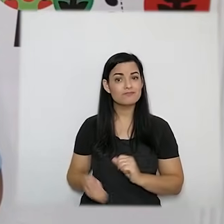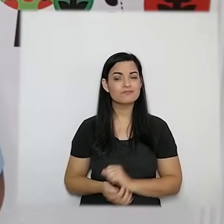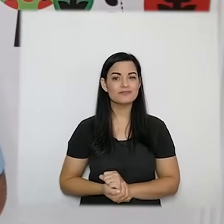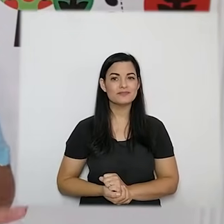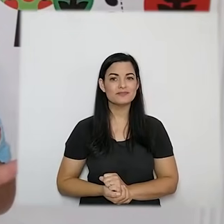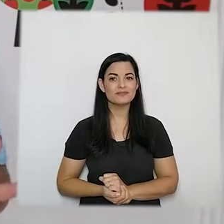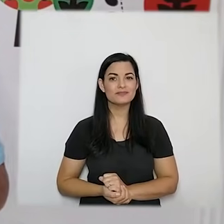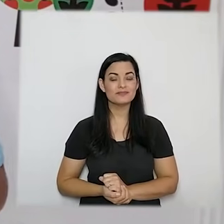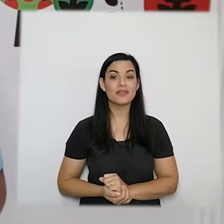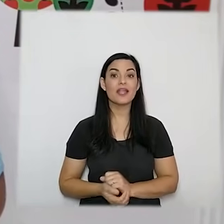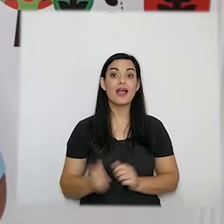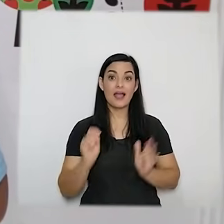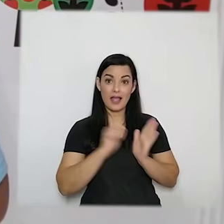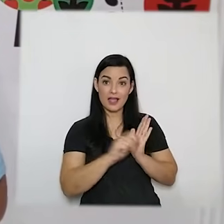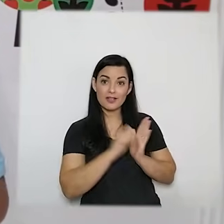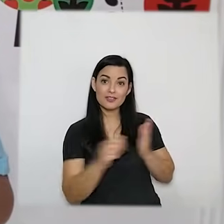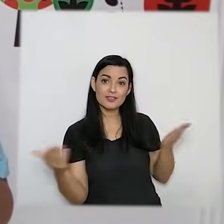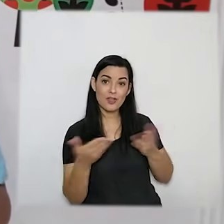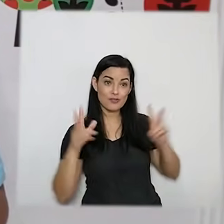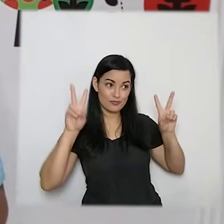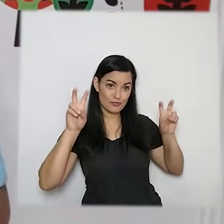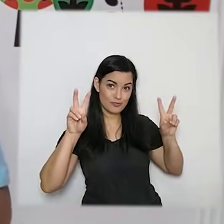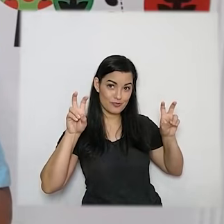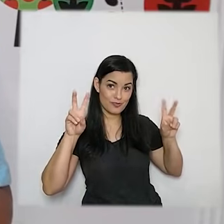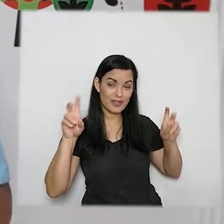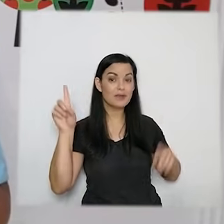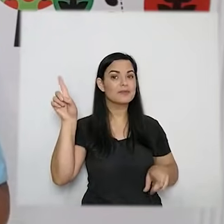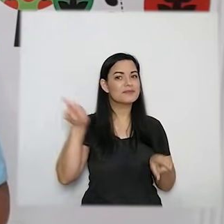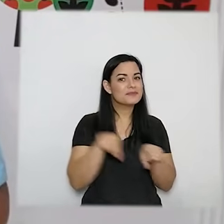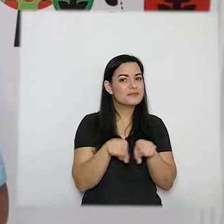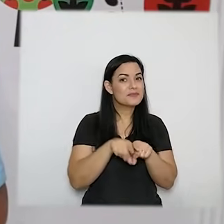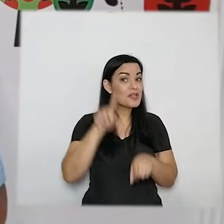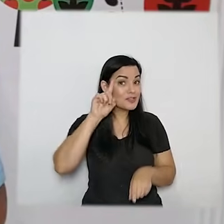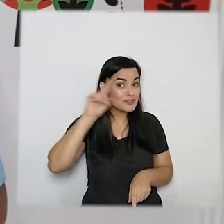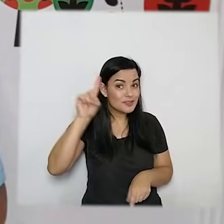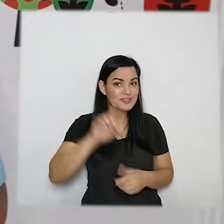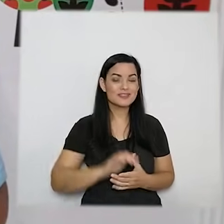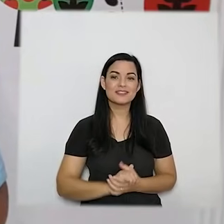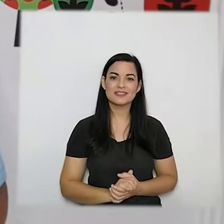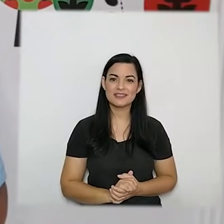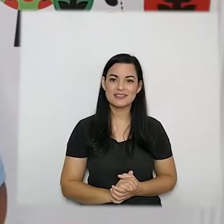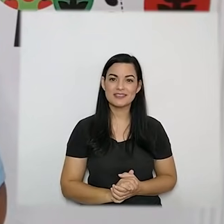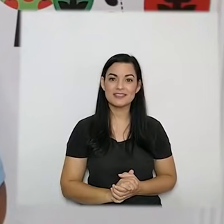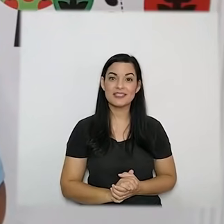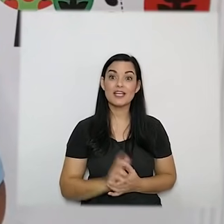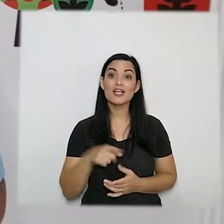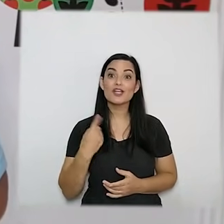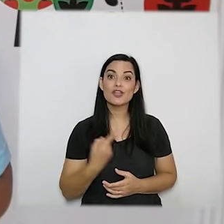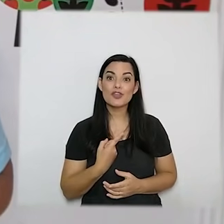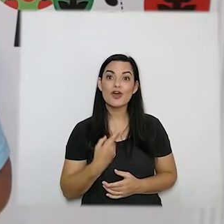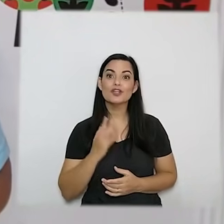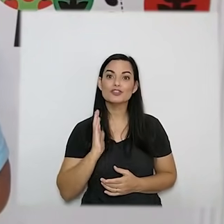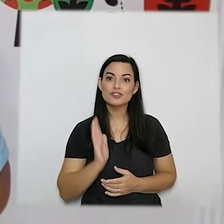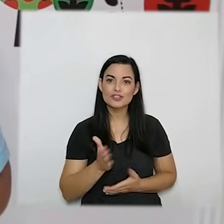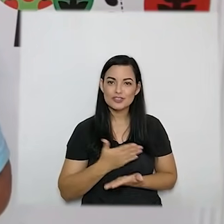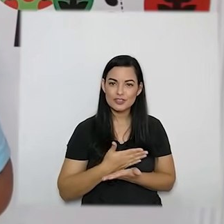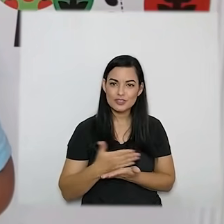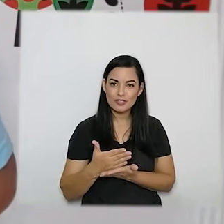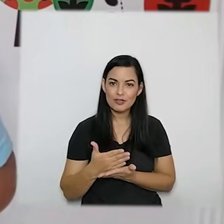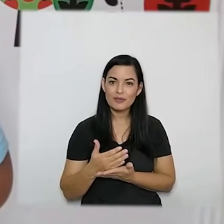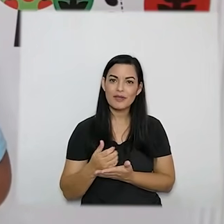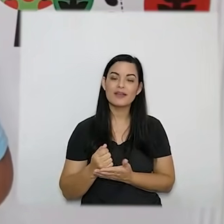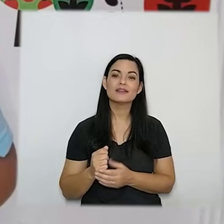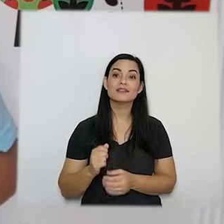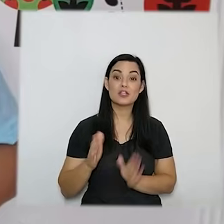ter. Então anotem aí o nosso tema, a data de hoje, que nós já vamos começar